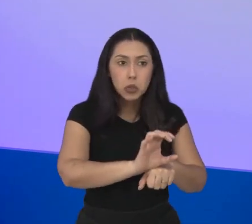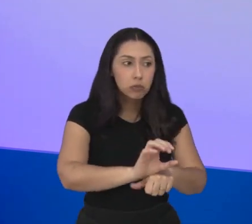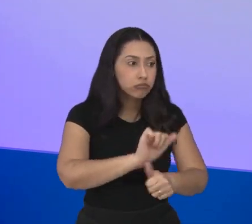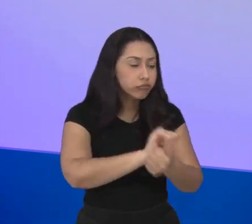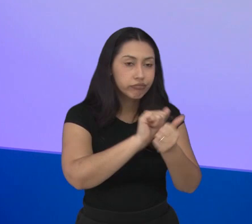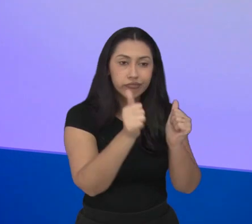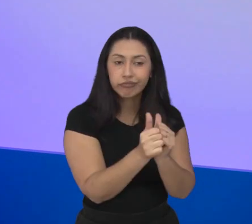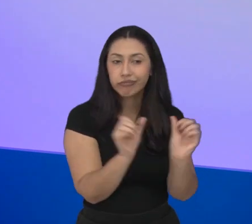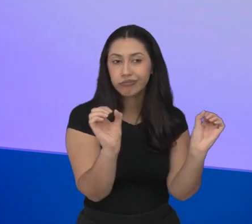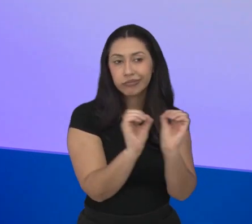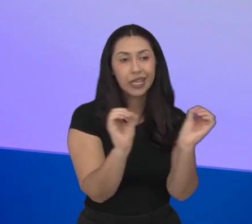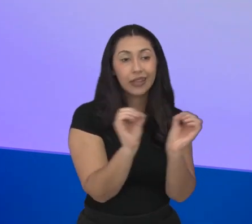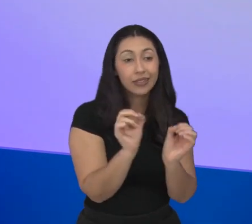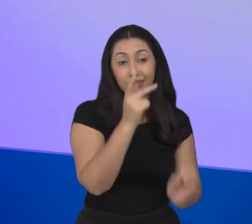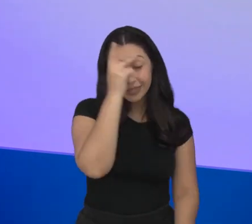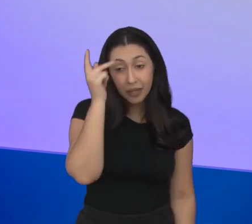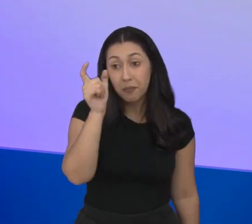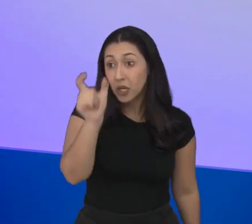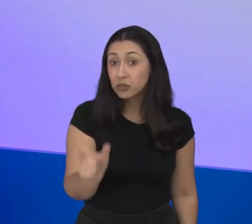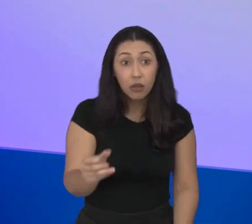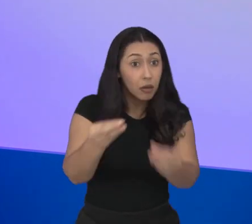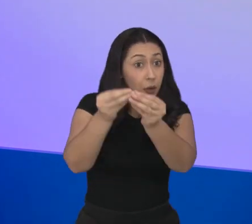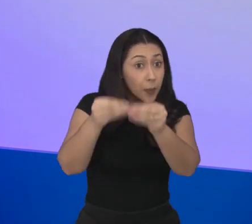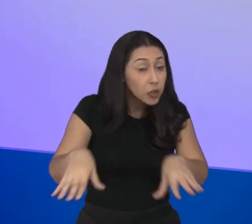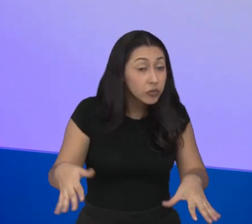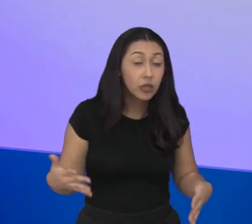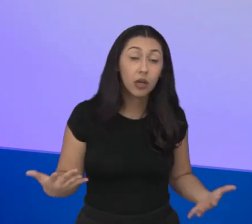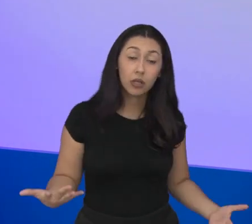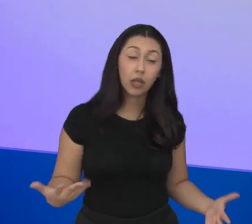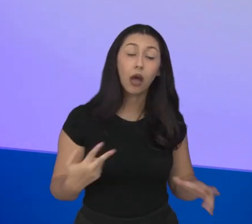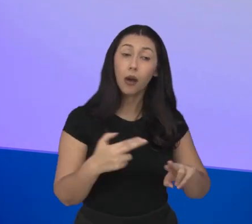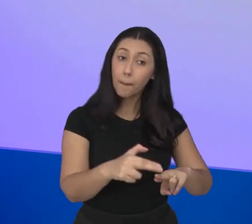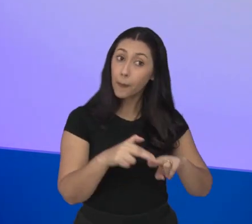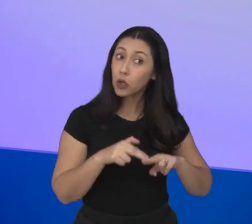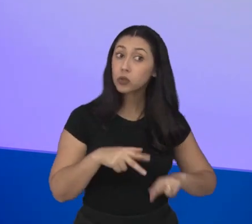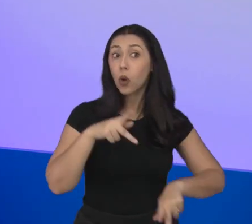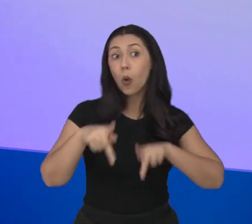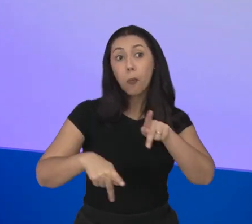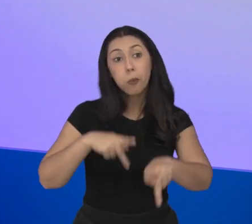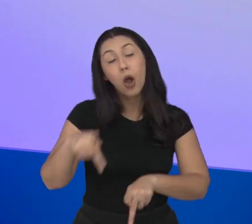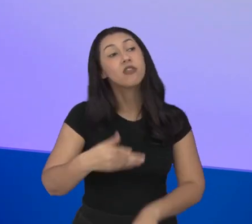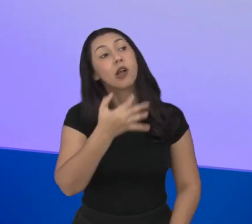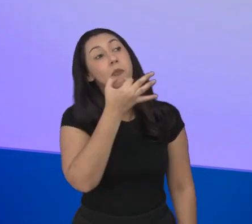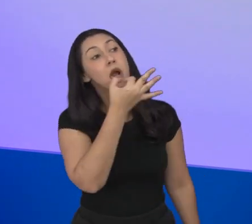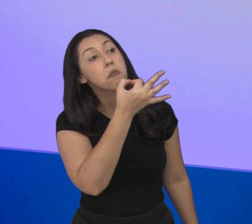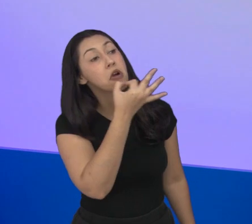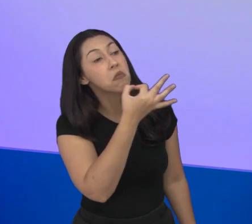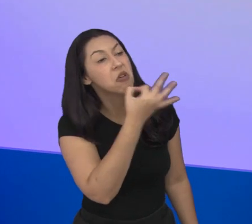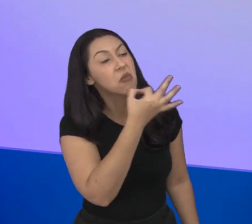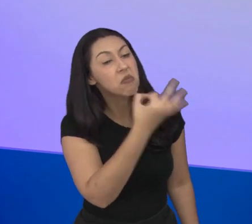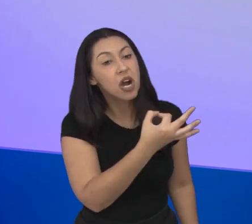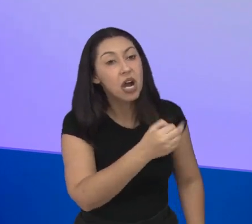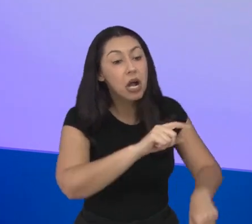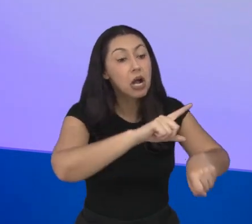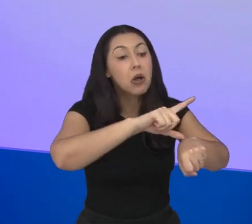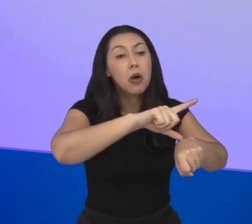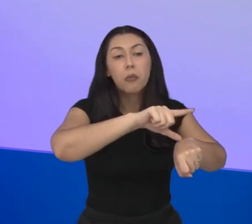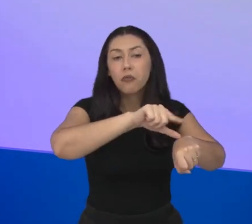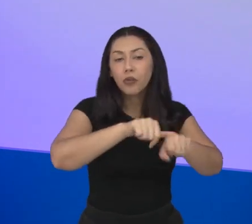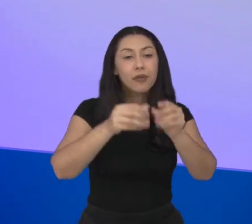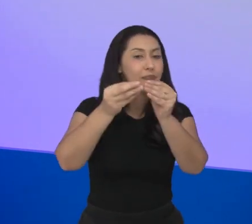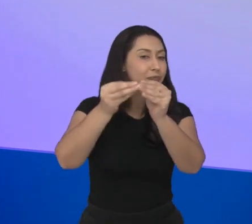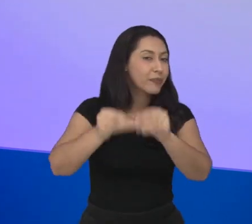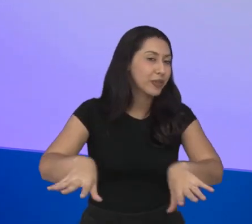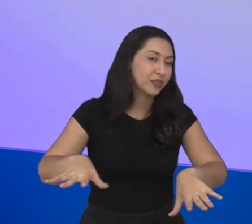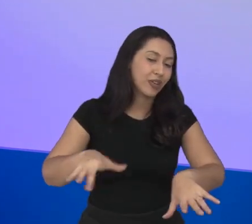ele não estabelece essa regra clara, essas pessoas estão sendo prejudicadas. Então, o apelo popular em si, e na verdade, ao atrasar o projeto,